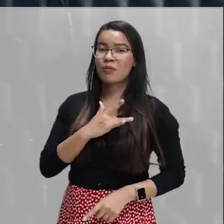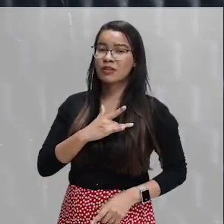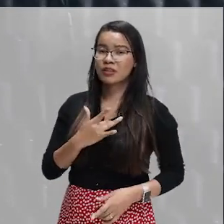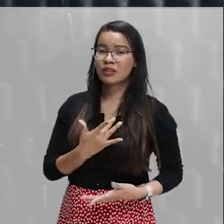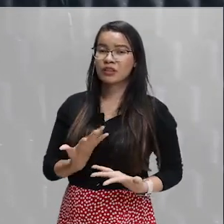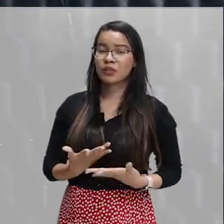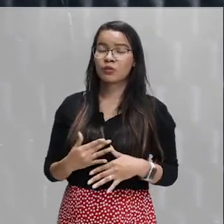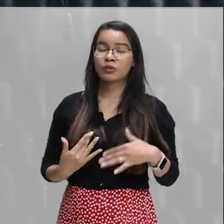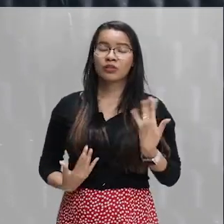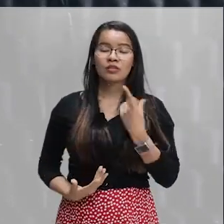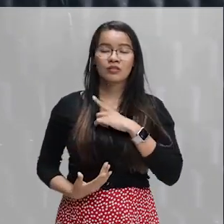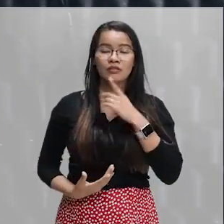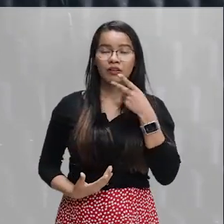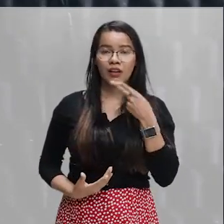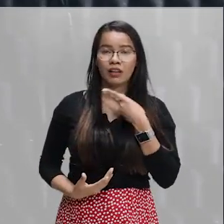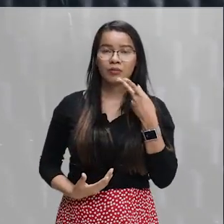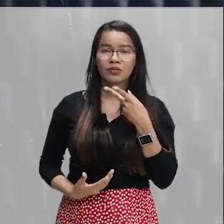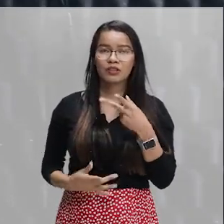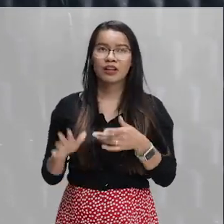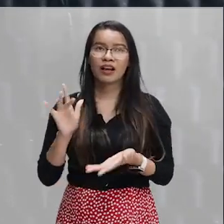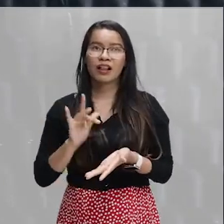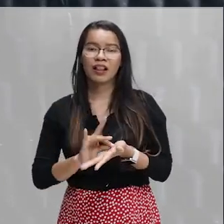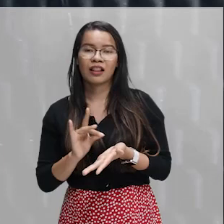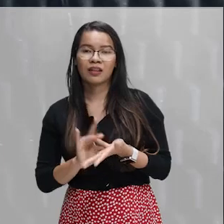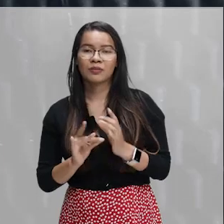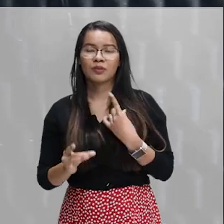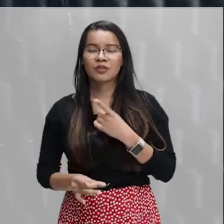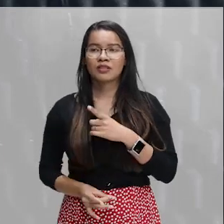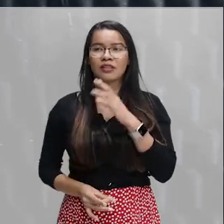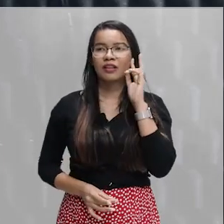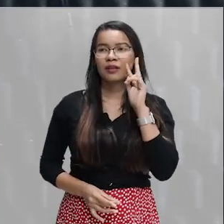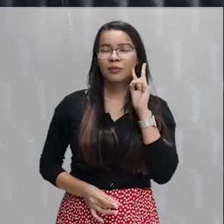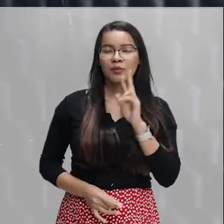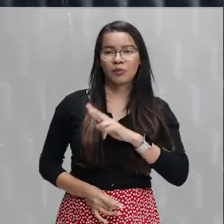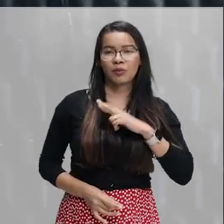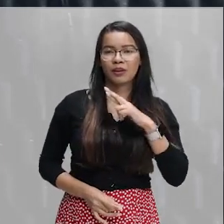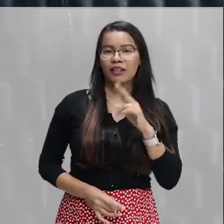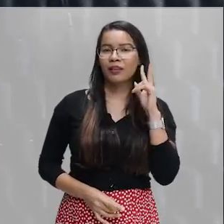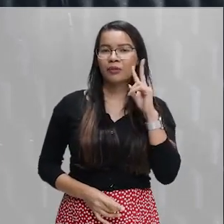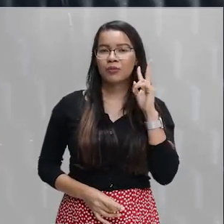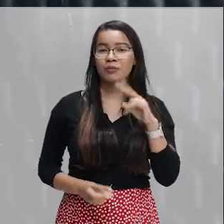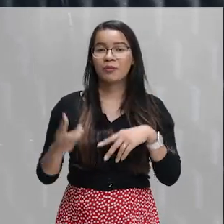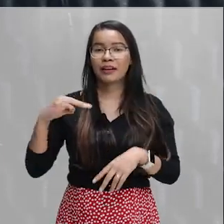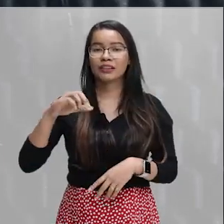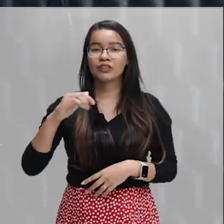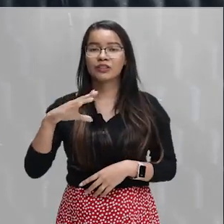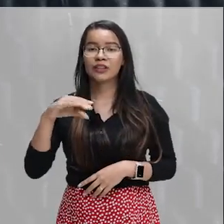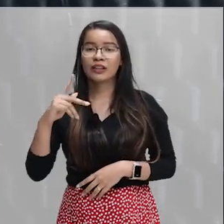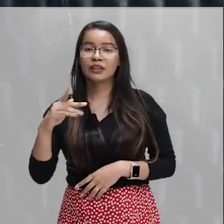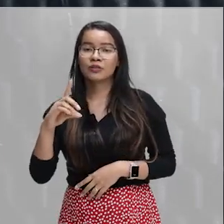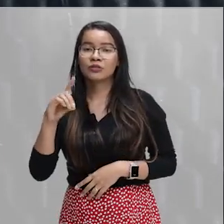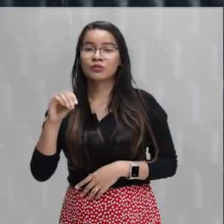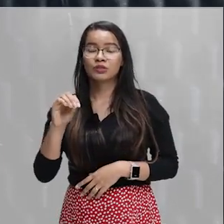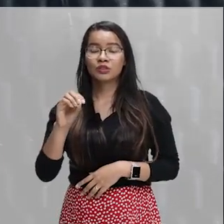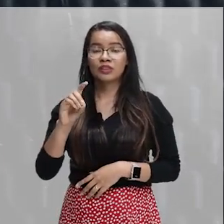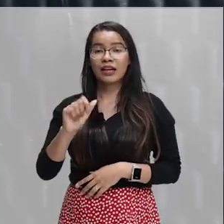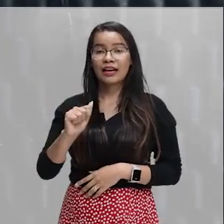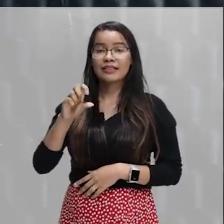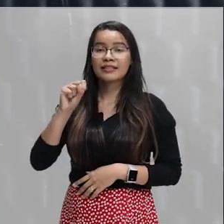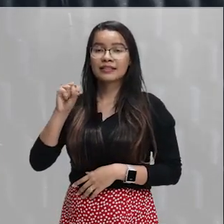quando a gente fala de realismo, a gente lembra de romantismo, a gente lembra de Machado de Assis, né, um grande ícone